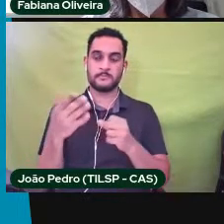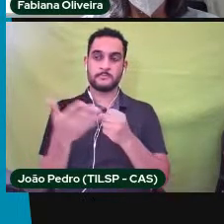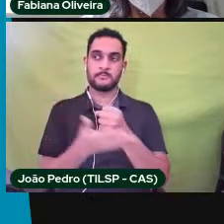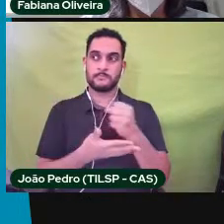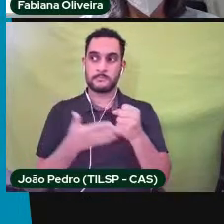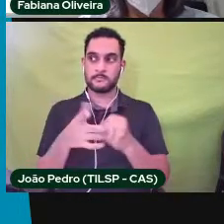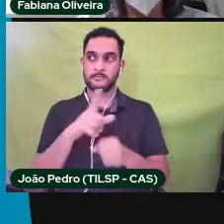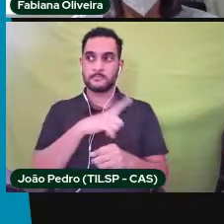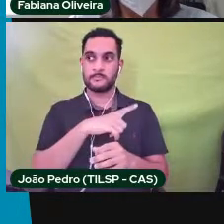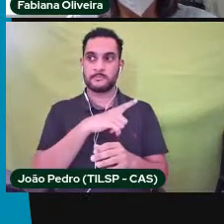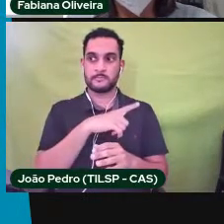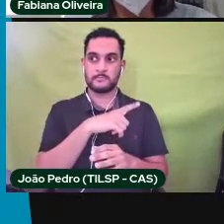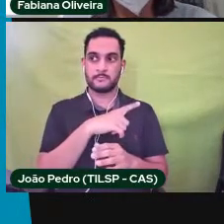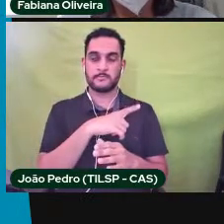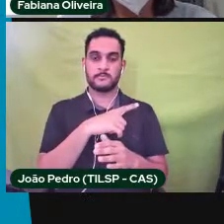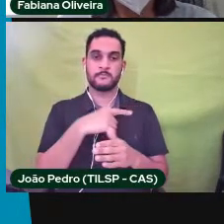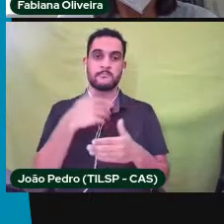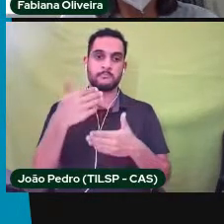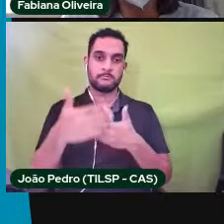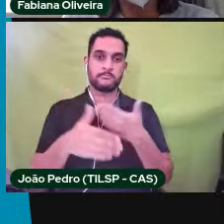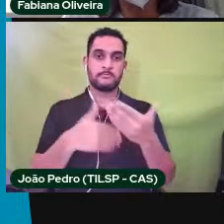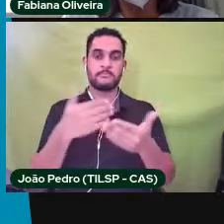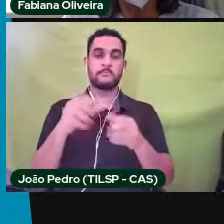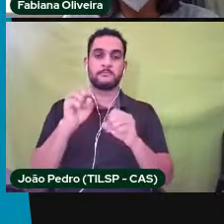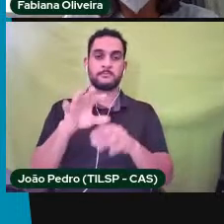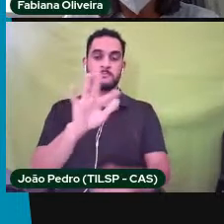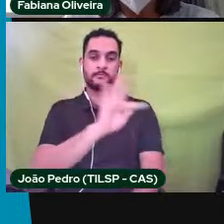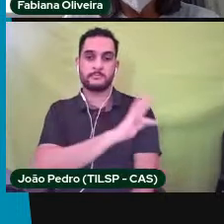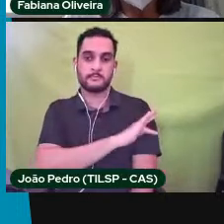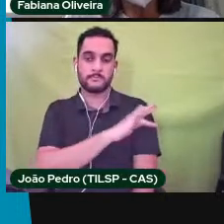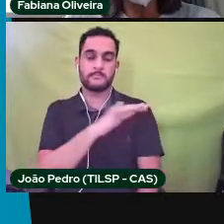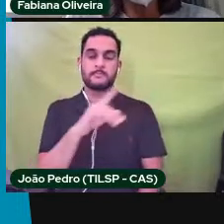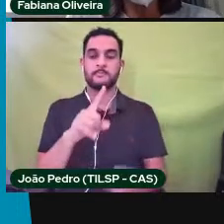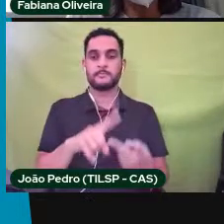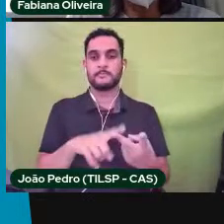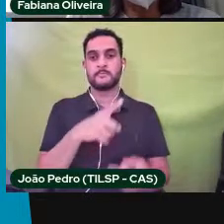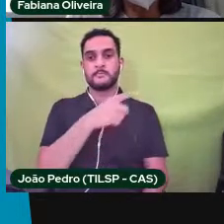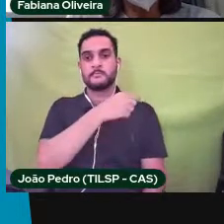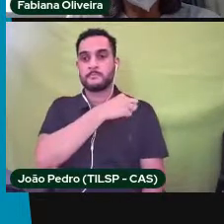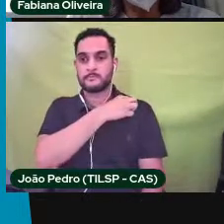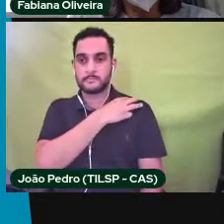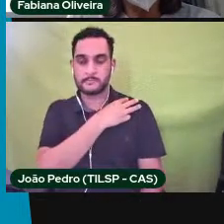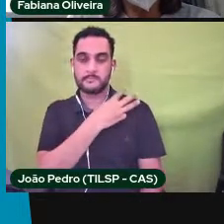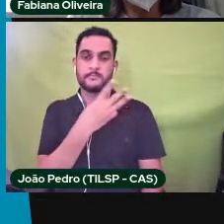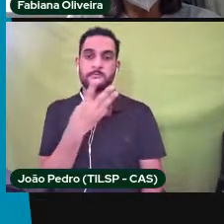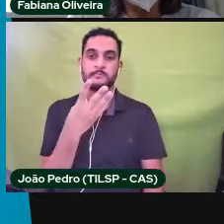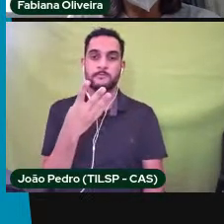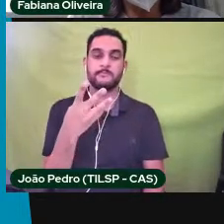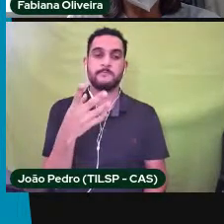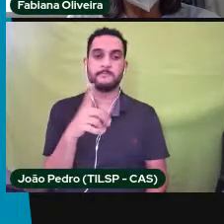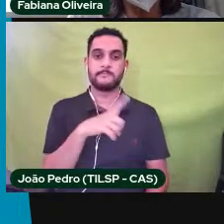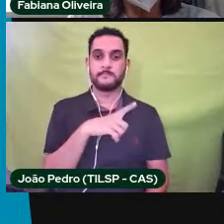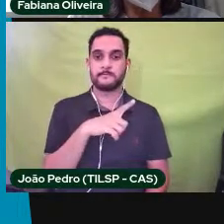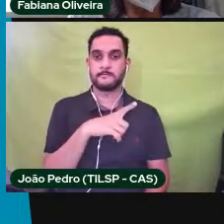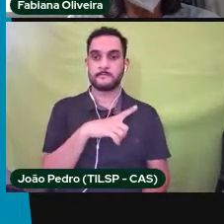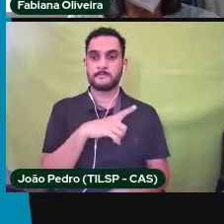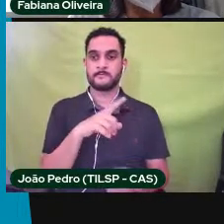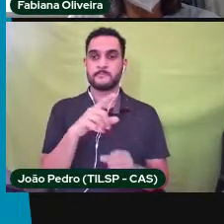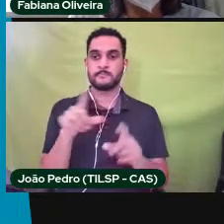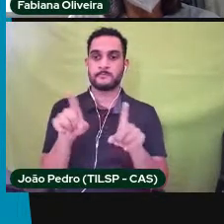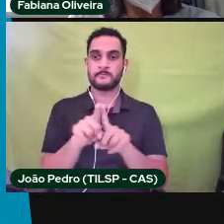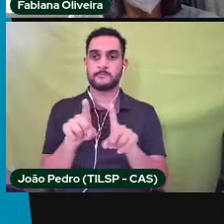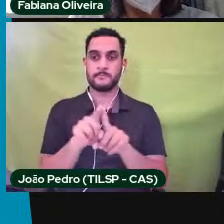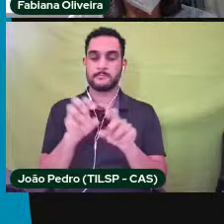as etapas de educação infantil, ensino fundamental, ensino médio, e as modalidades, como educação de jovens e adultos e